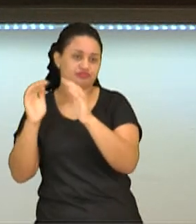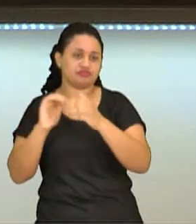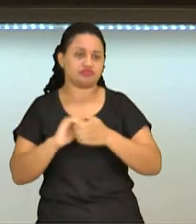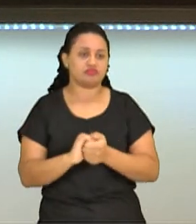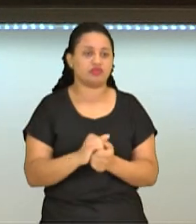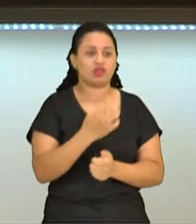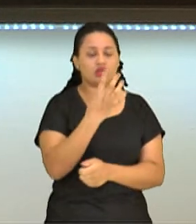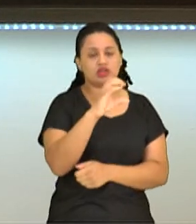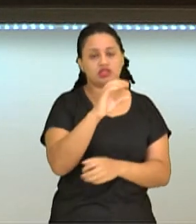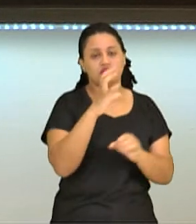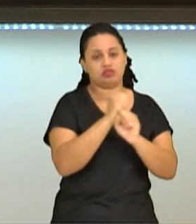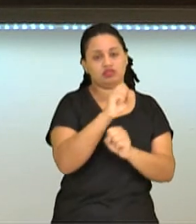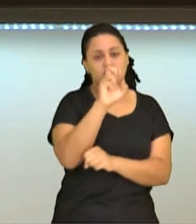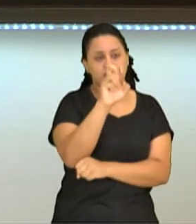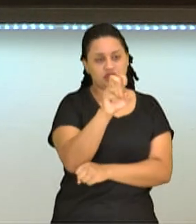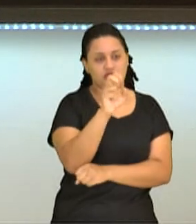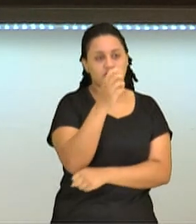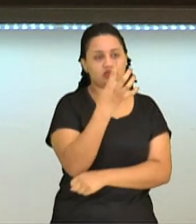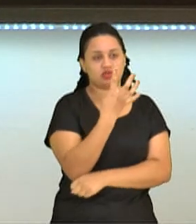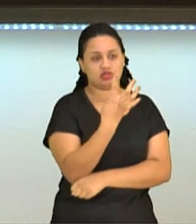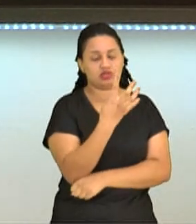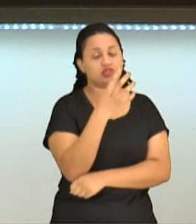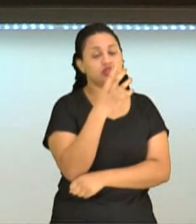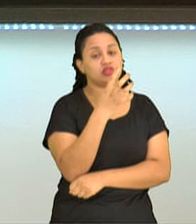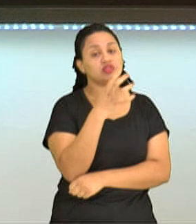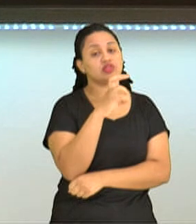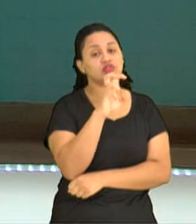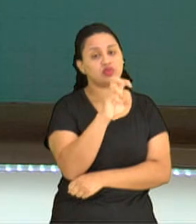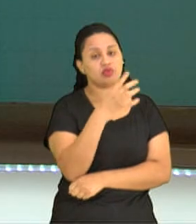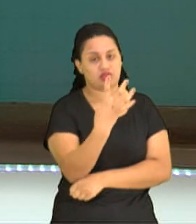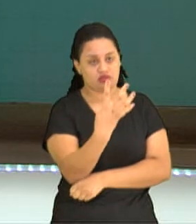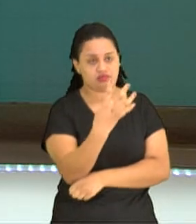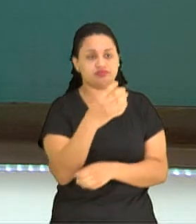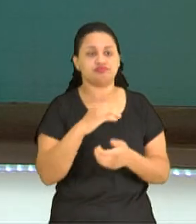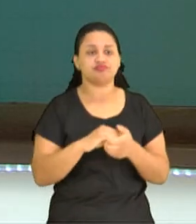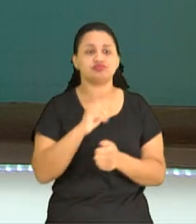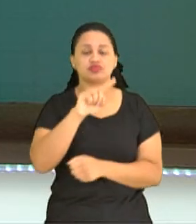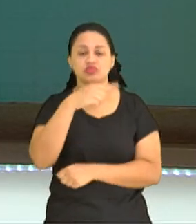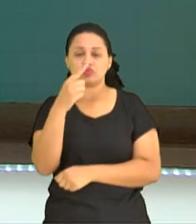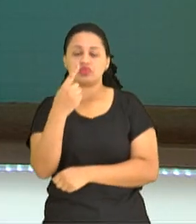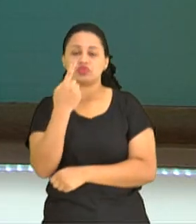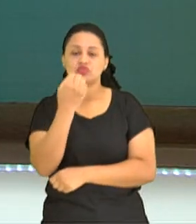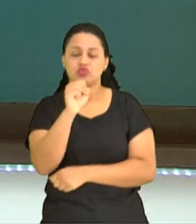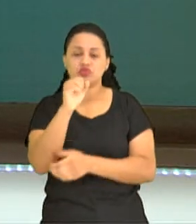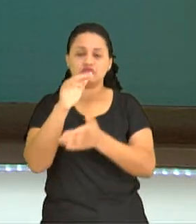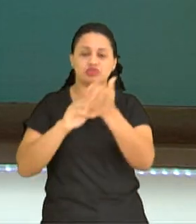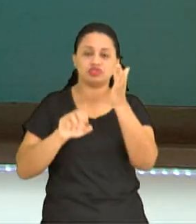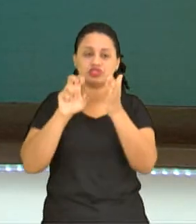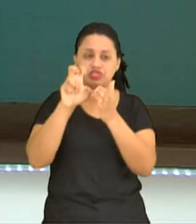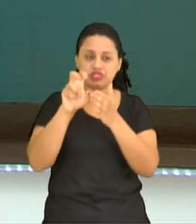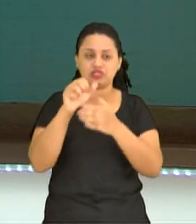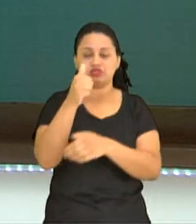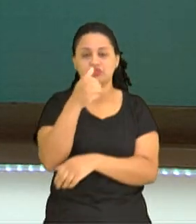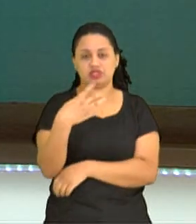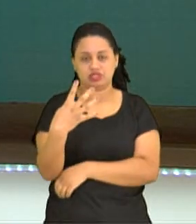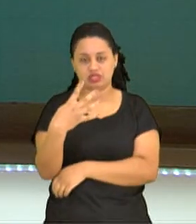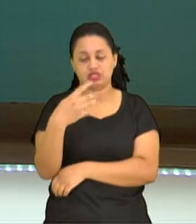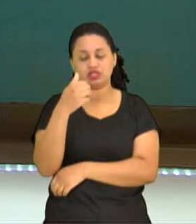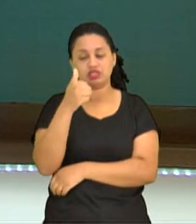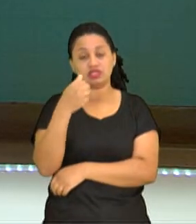Então, 49 mais 5 vai dar 54. 18 menos 5,